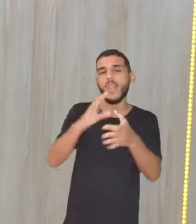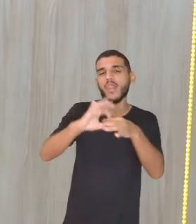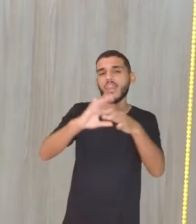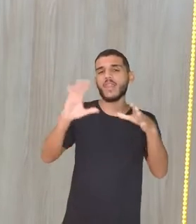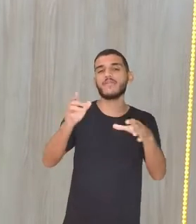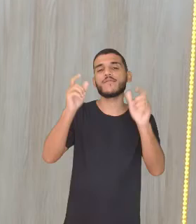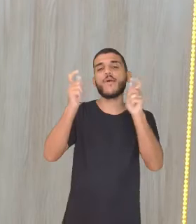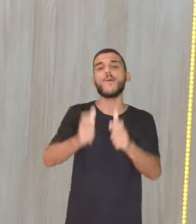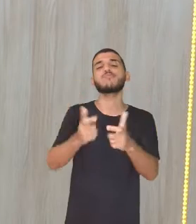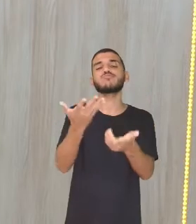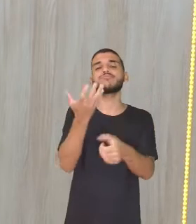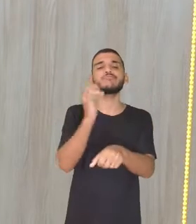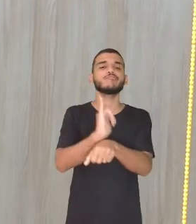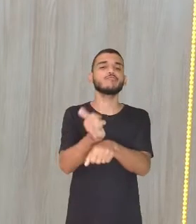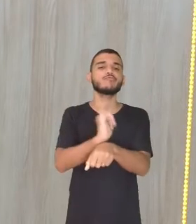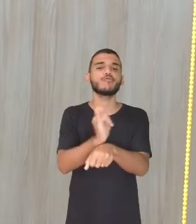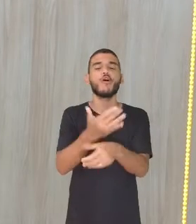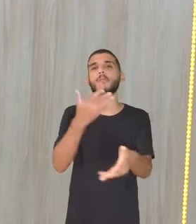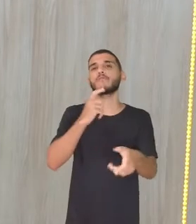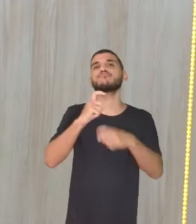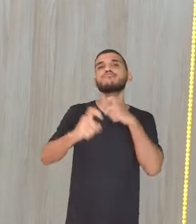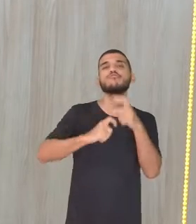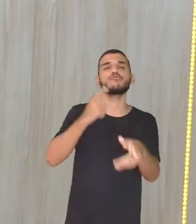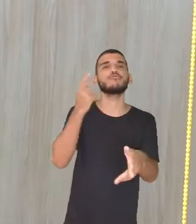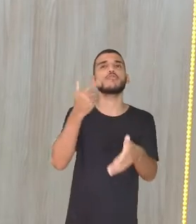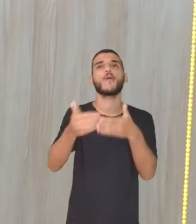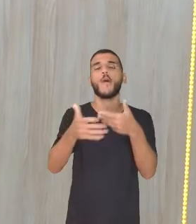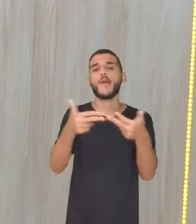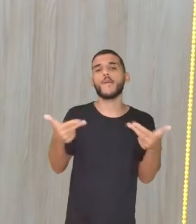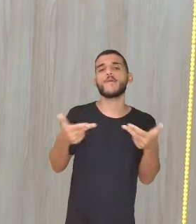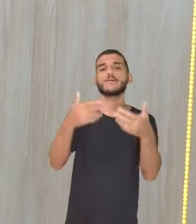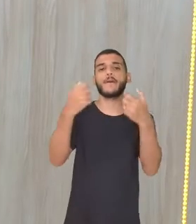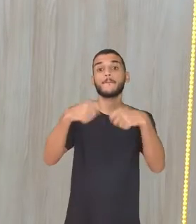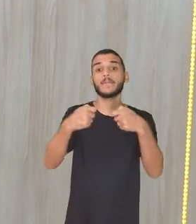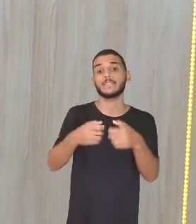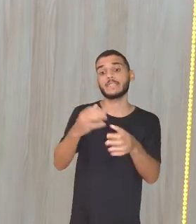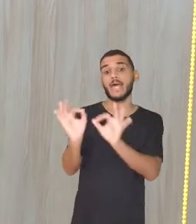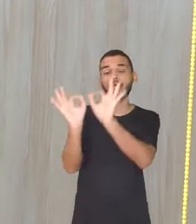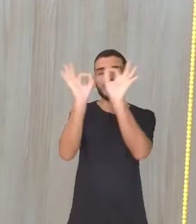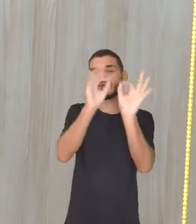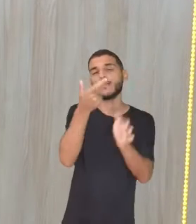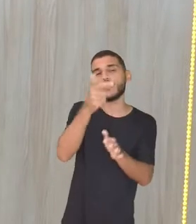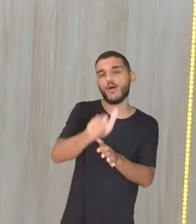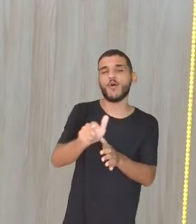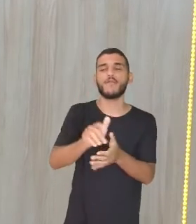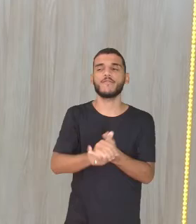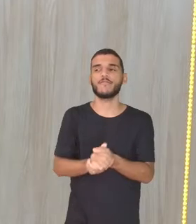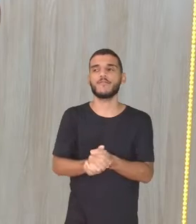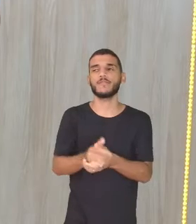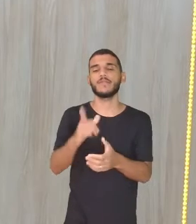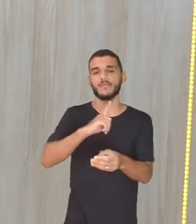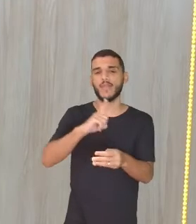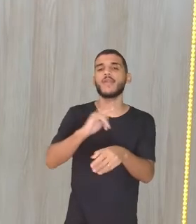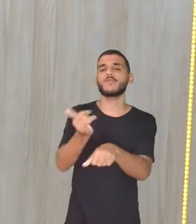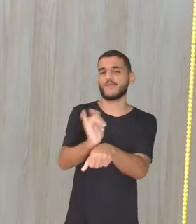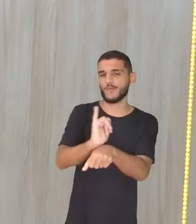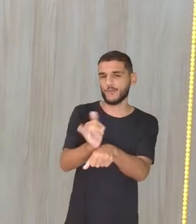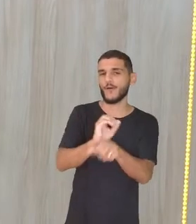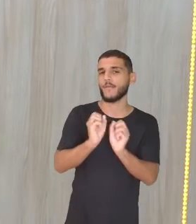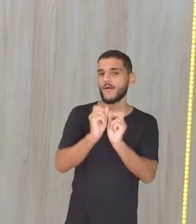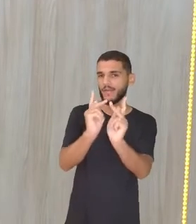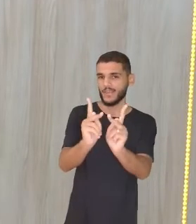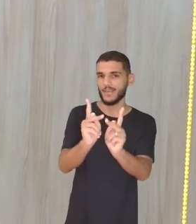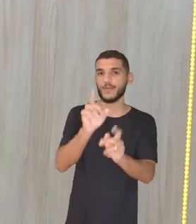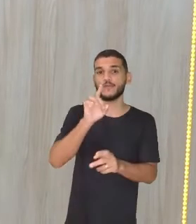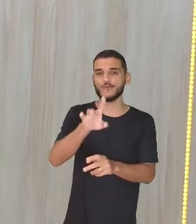dúvida, qualquer coisa que você queira rever, qualquer aula que você queira rever, tá lá no YouTube, certo? É